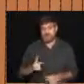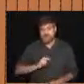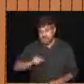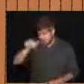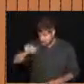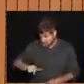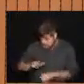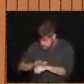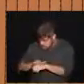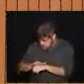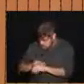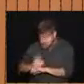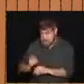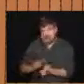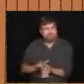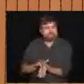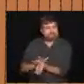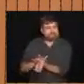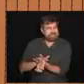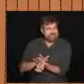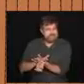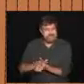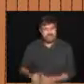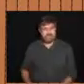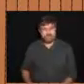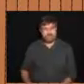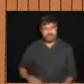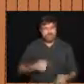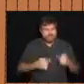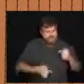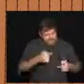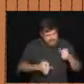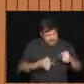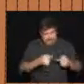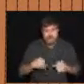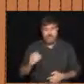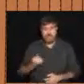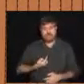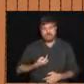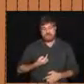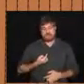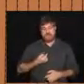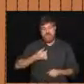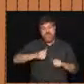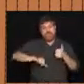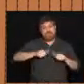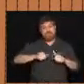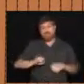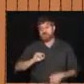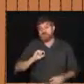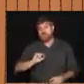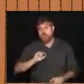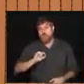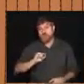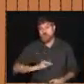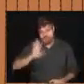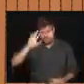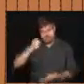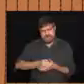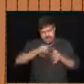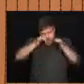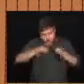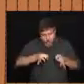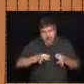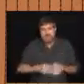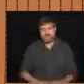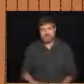com a doença. Mas mesmo assim, depois de muito debate, nós julgamos que era a decisão certa a